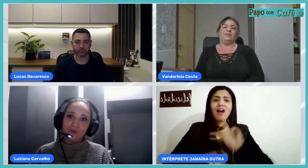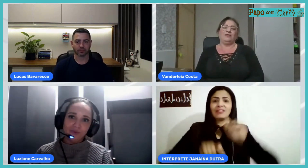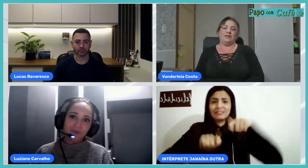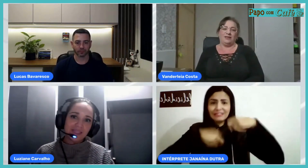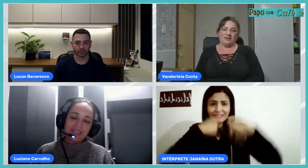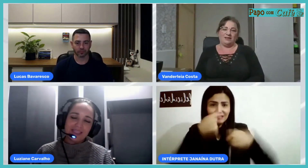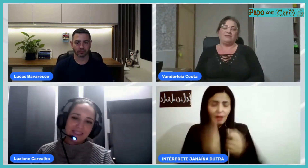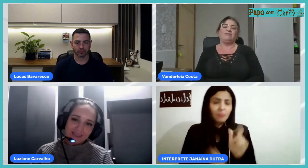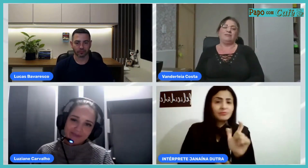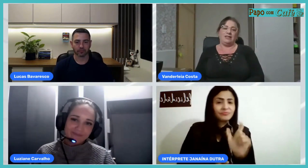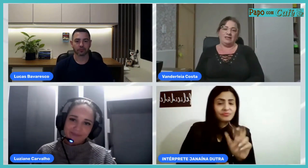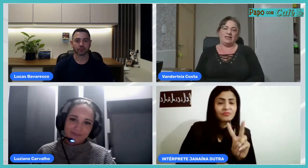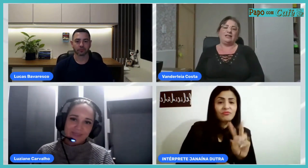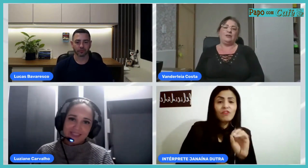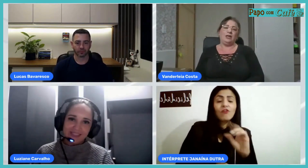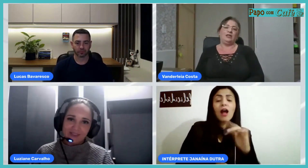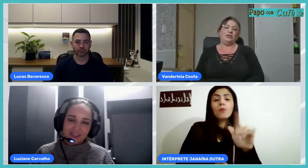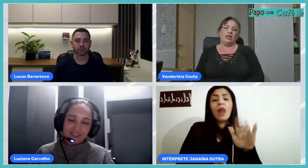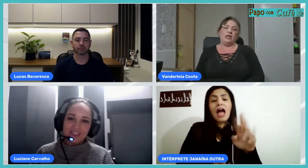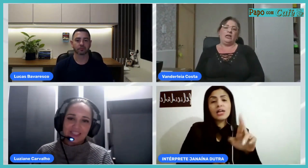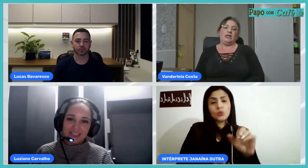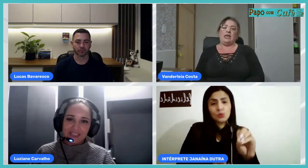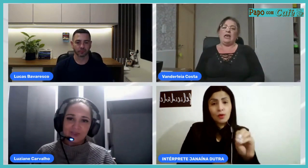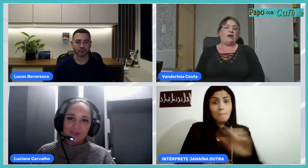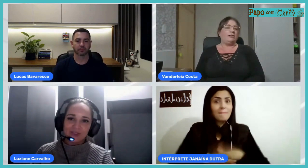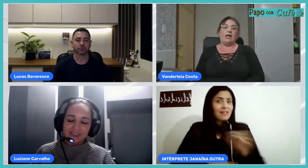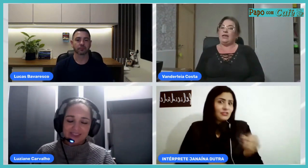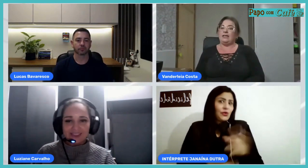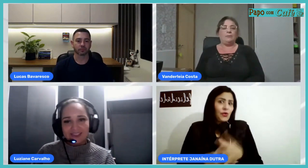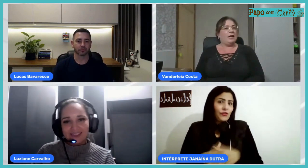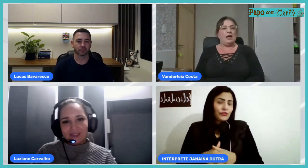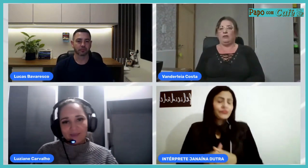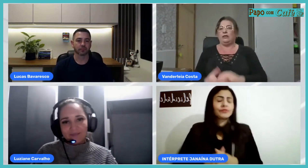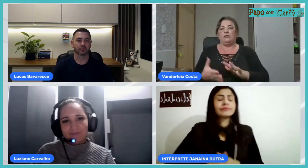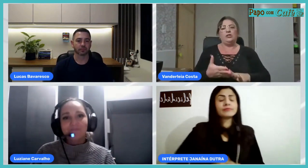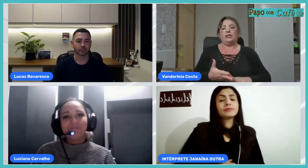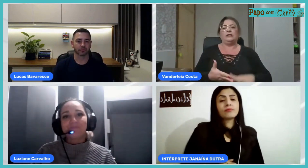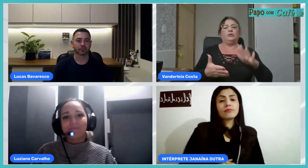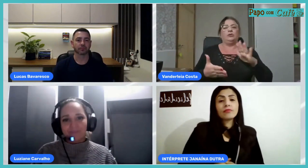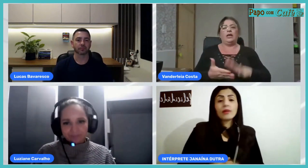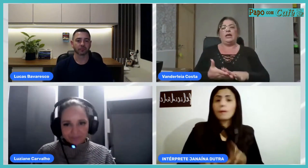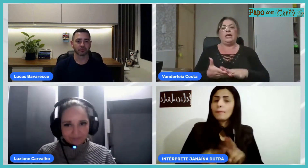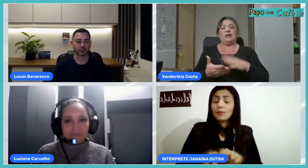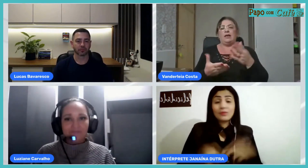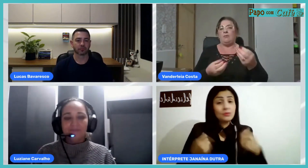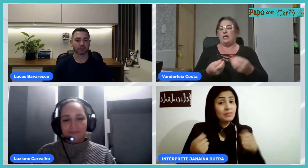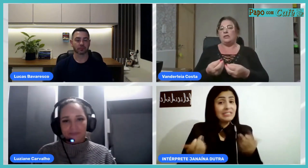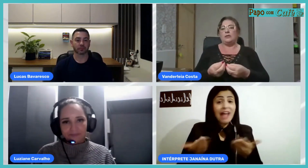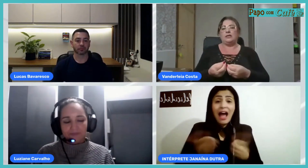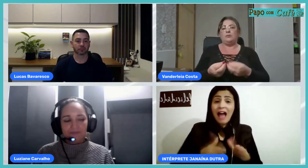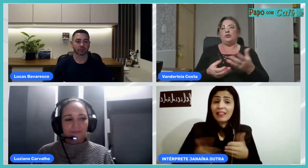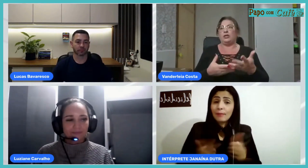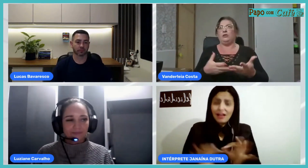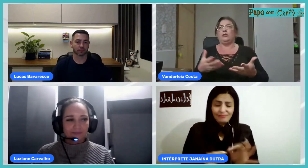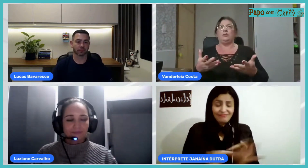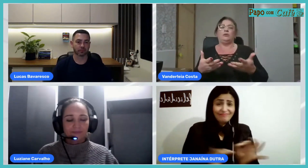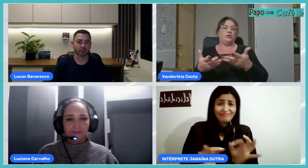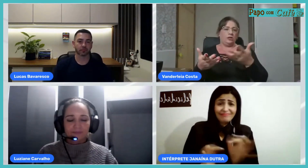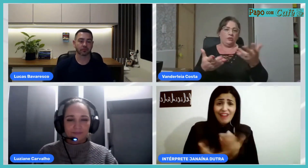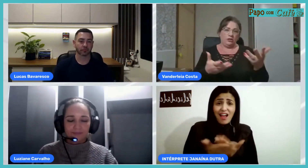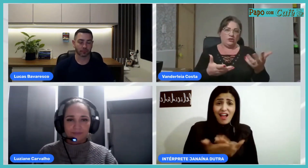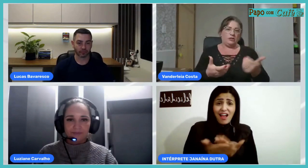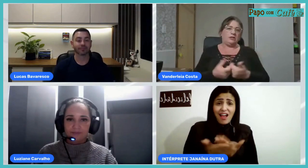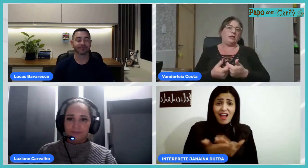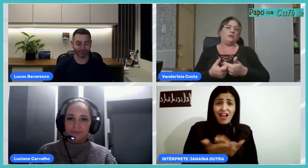vocabulário novo para eles. Exatamente. Estão sendo inseridos. E tem que adaptar a aula, não adianta. E até mesmo assim para